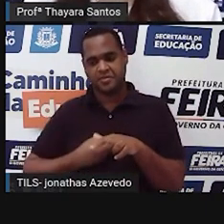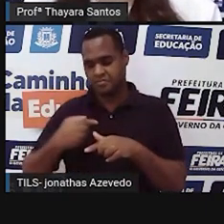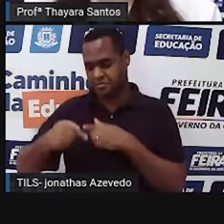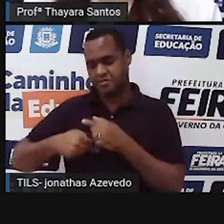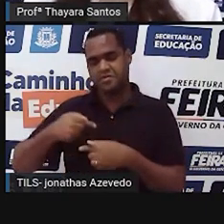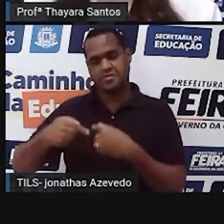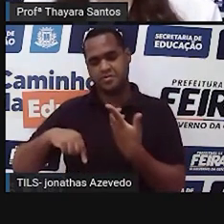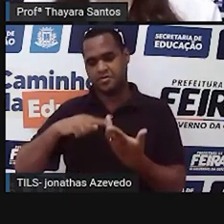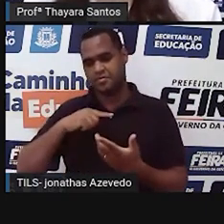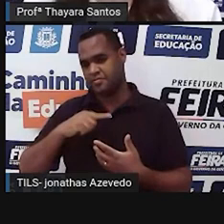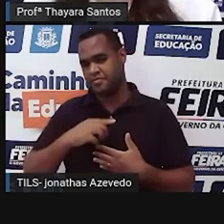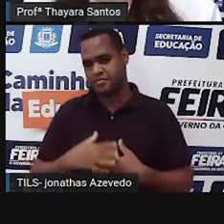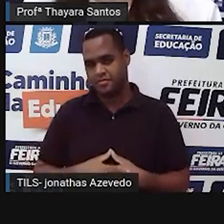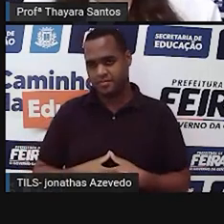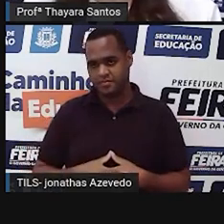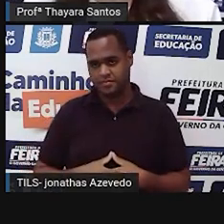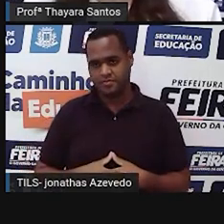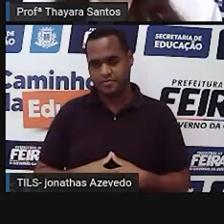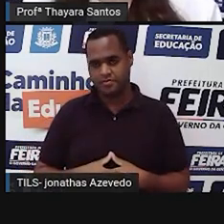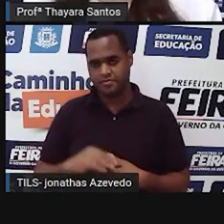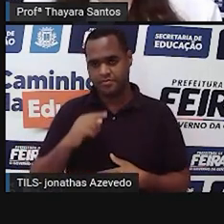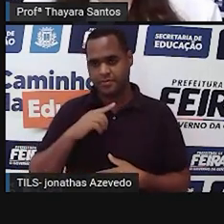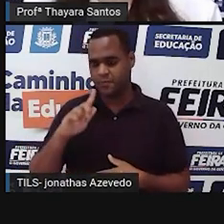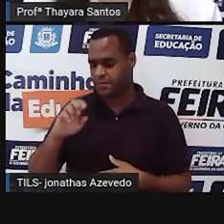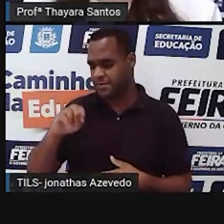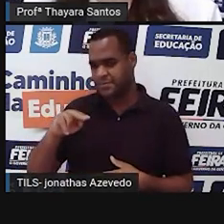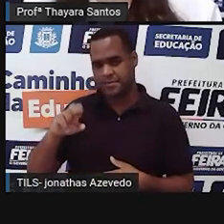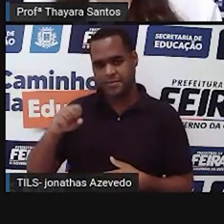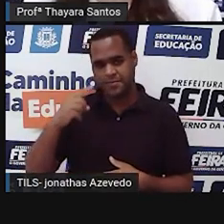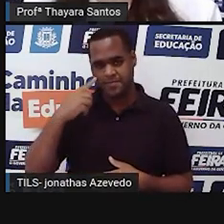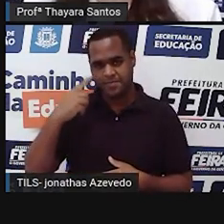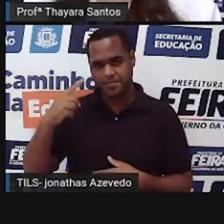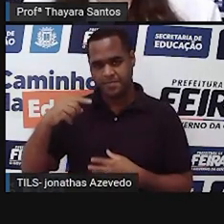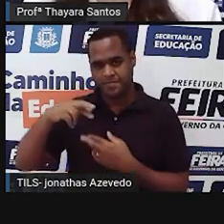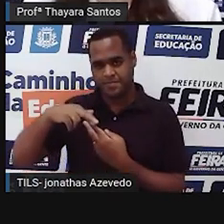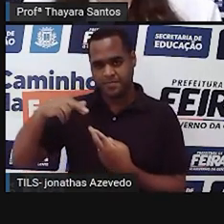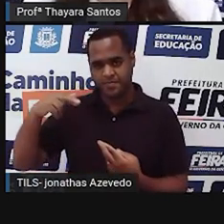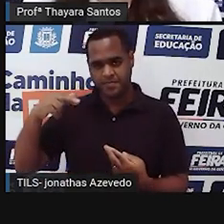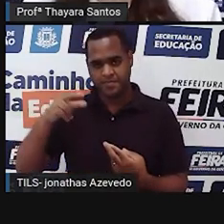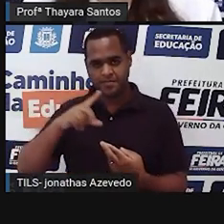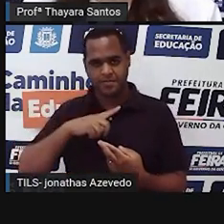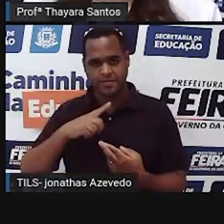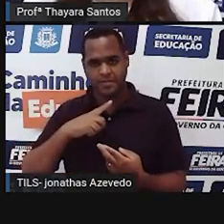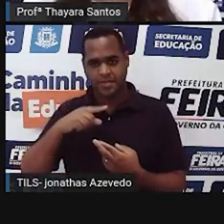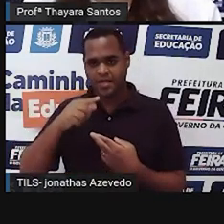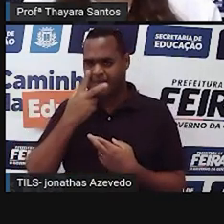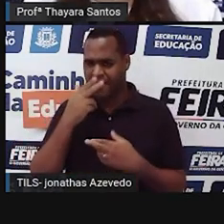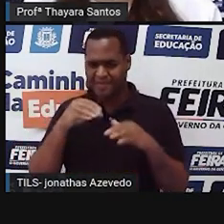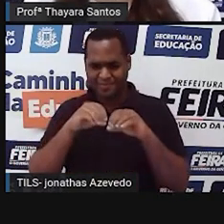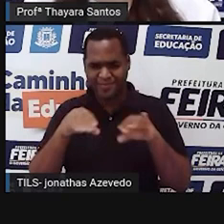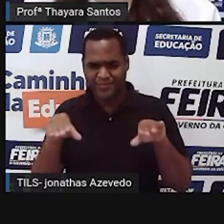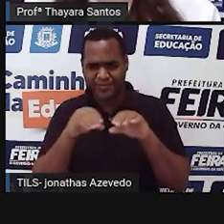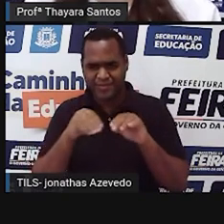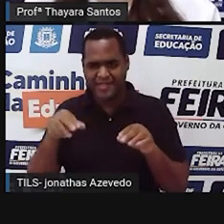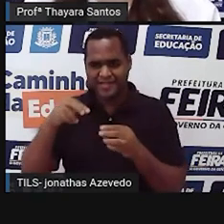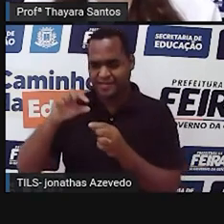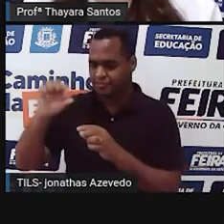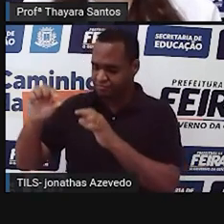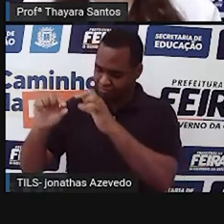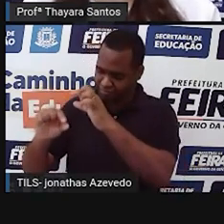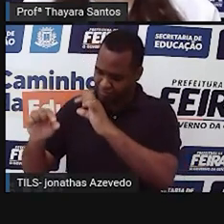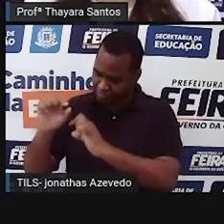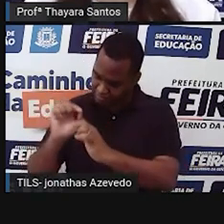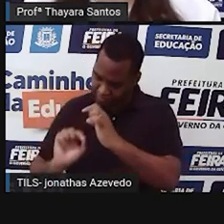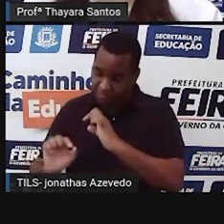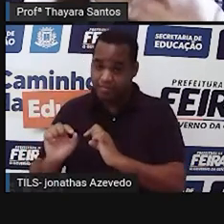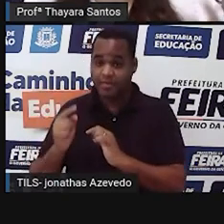gene. Então, aqui tem o genótipo, e esse genótipo ele se expressa mostrando para a gente essa característica, que é